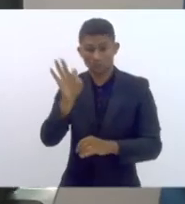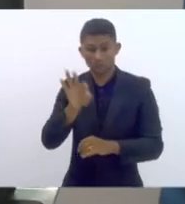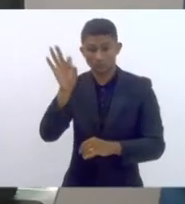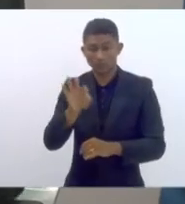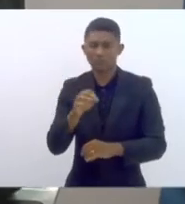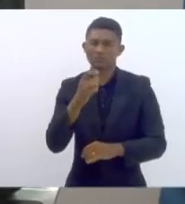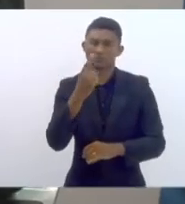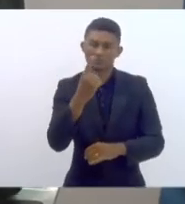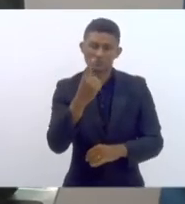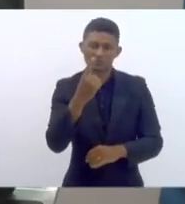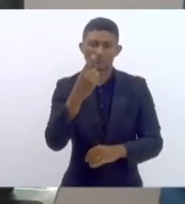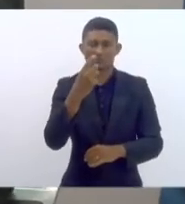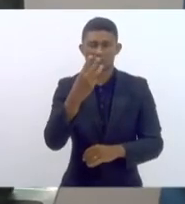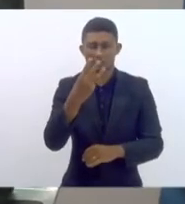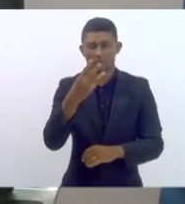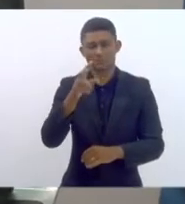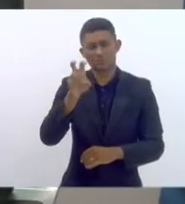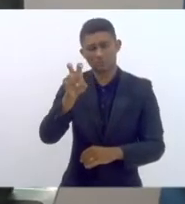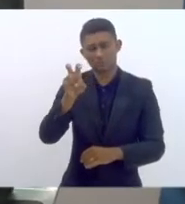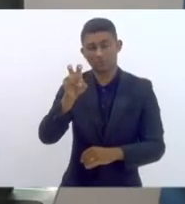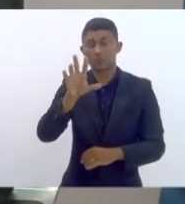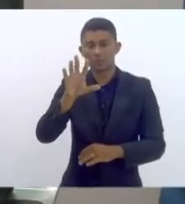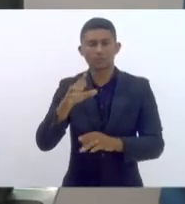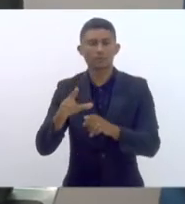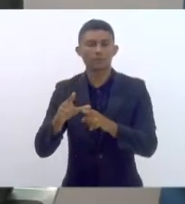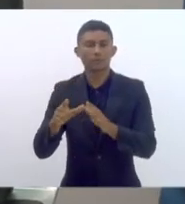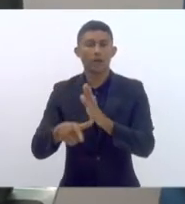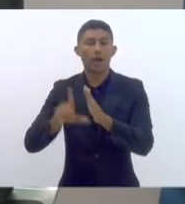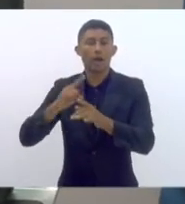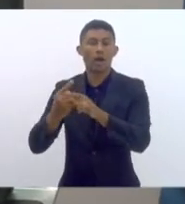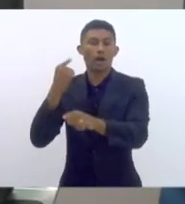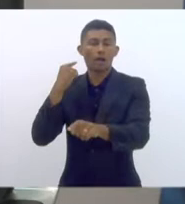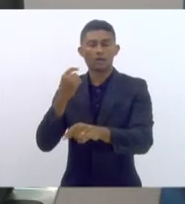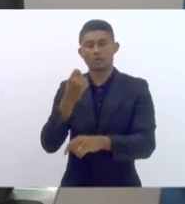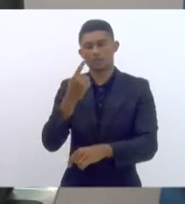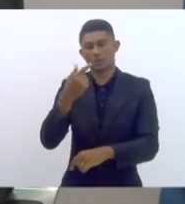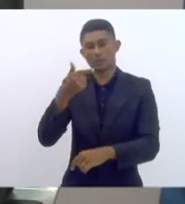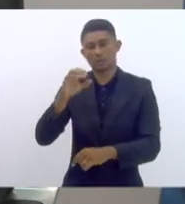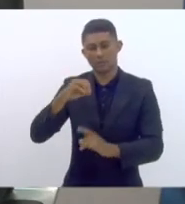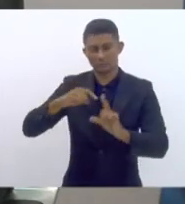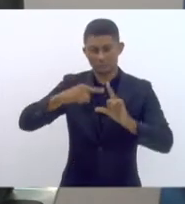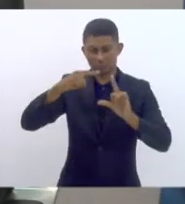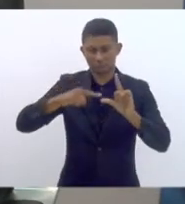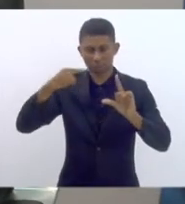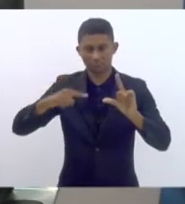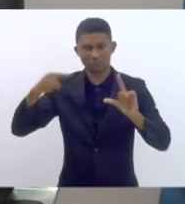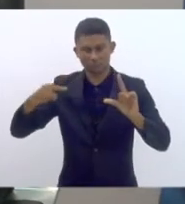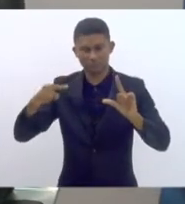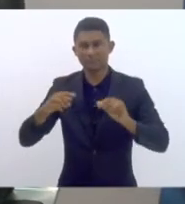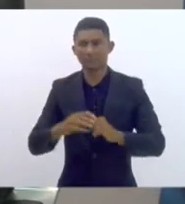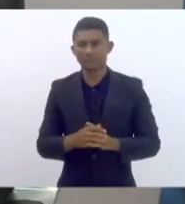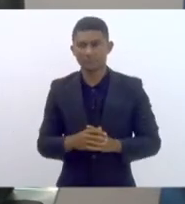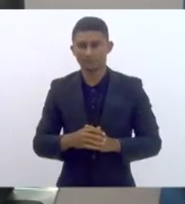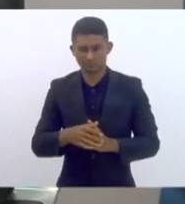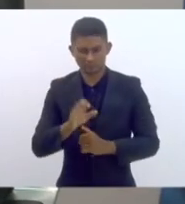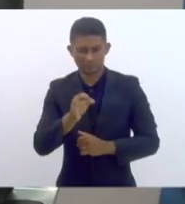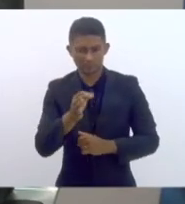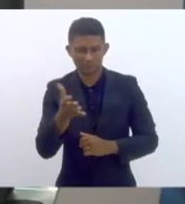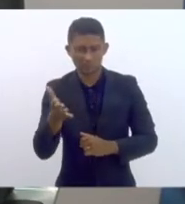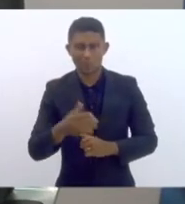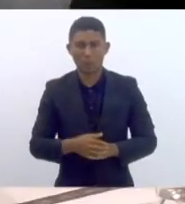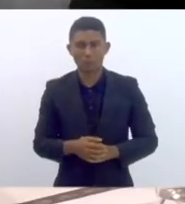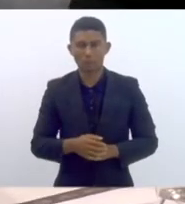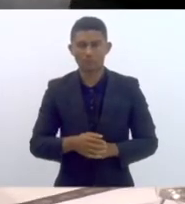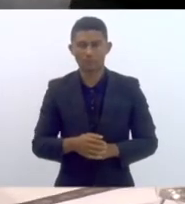135 aproximadamente. O anterior era 120. Né? Não, o 2 era 120? É. No